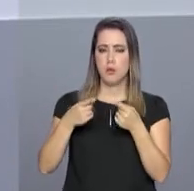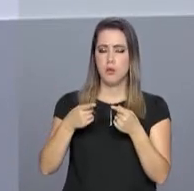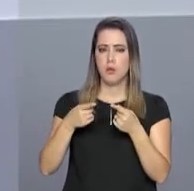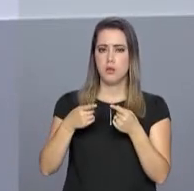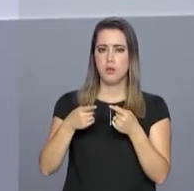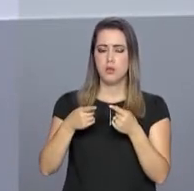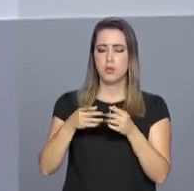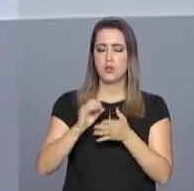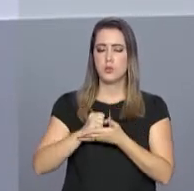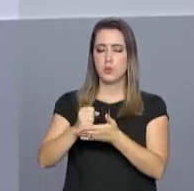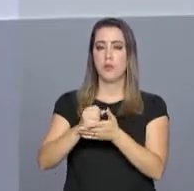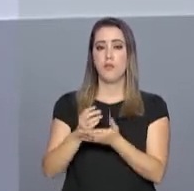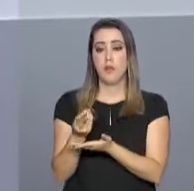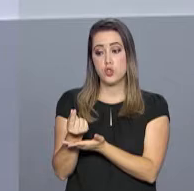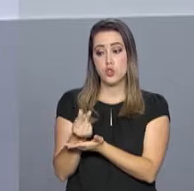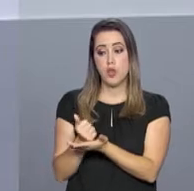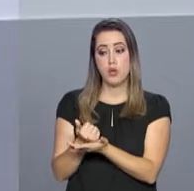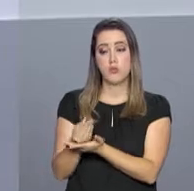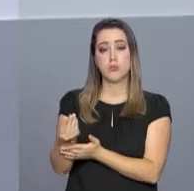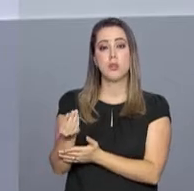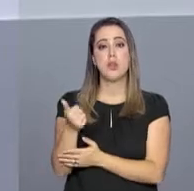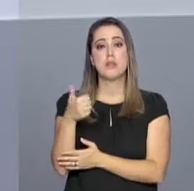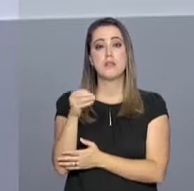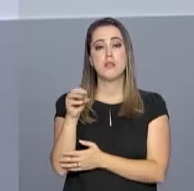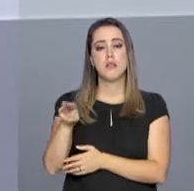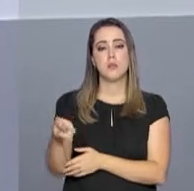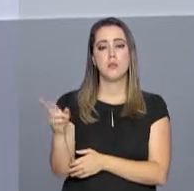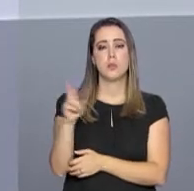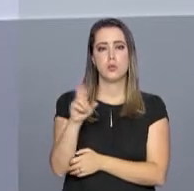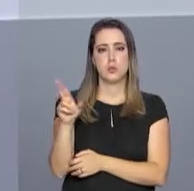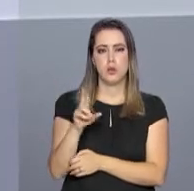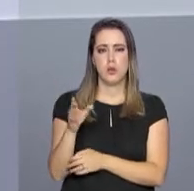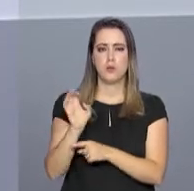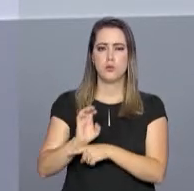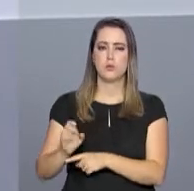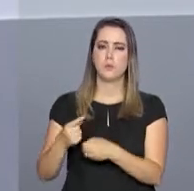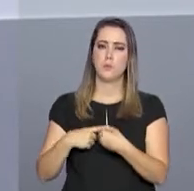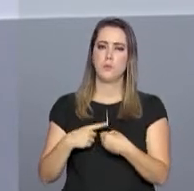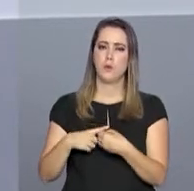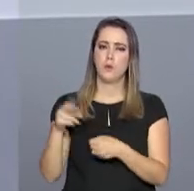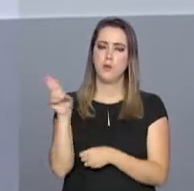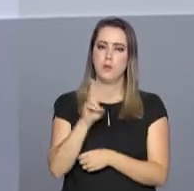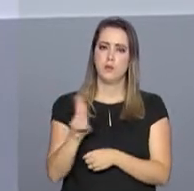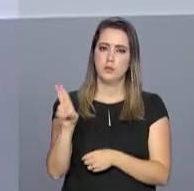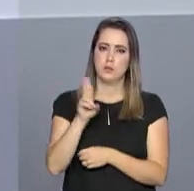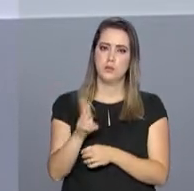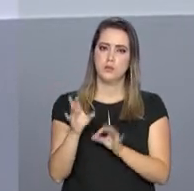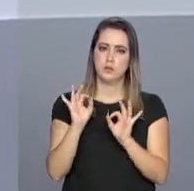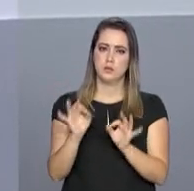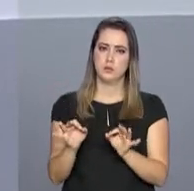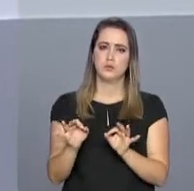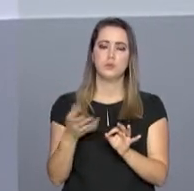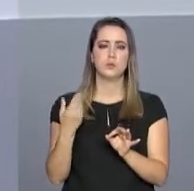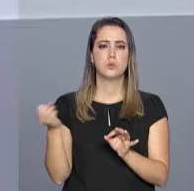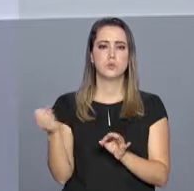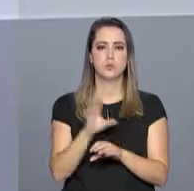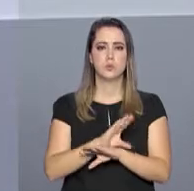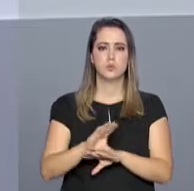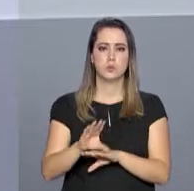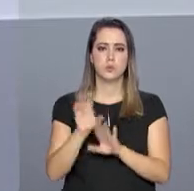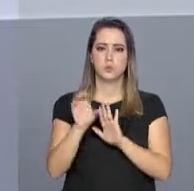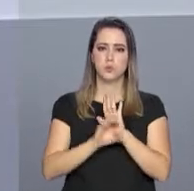100 milhões de reais aos estados e municípios o dinheiro deverá ser usado na formulação e implementação dos novos